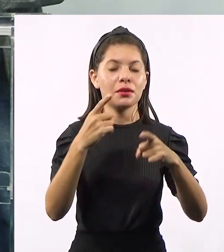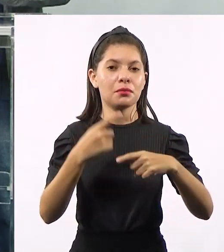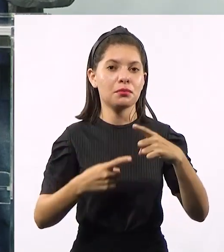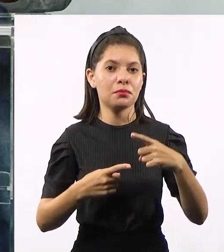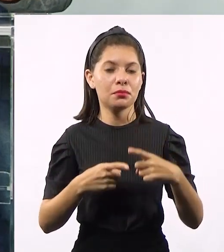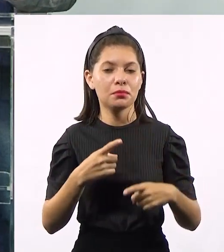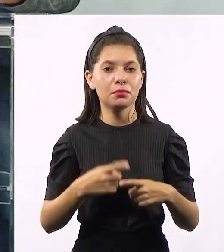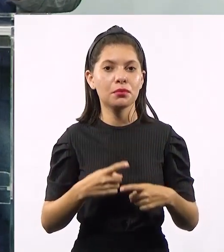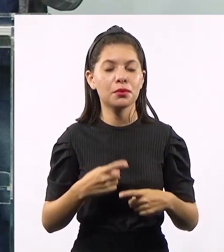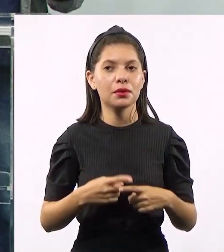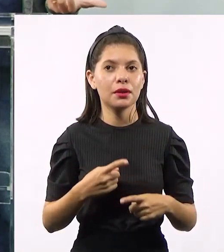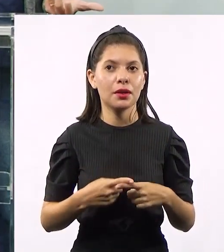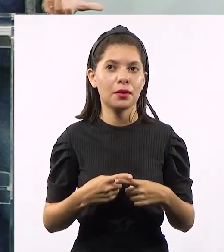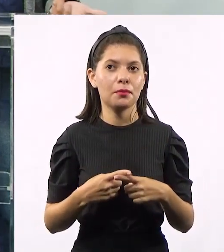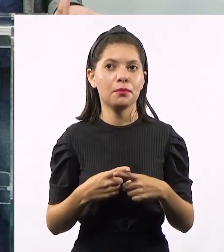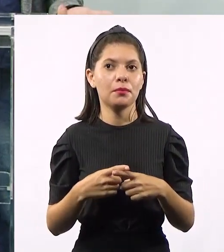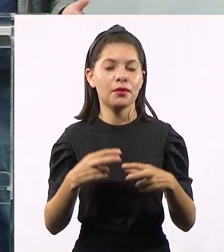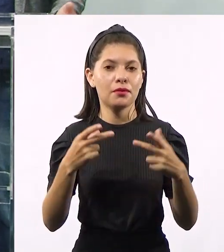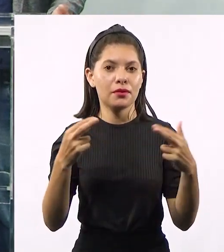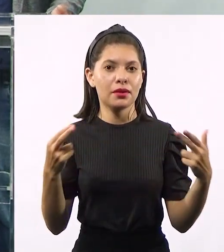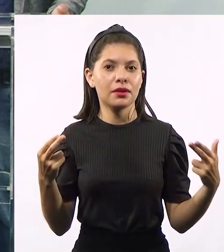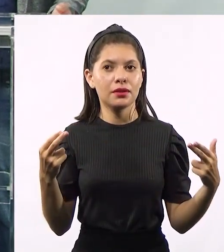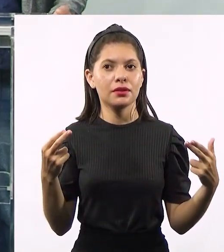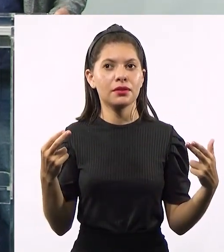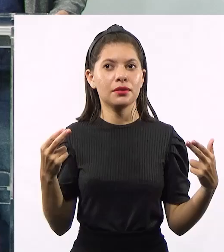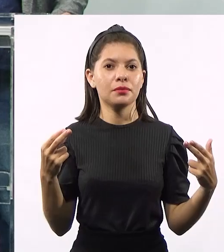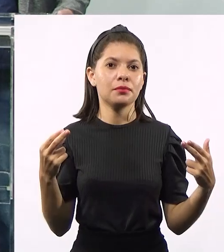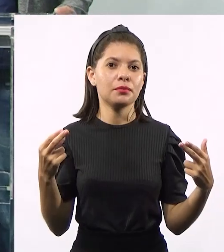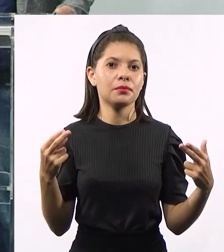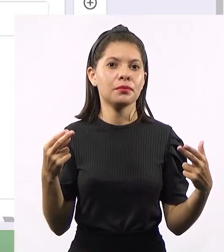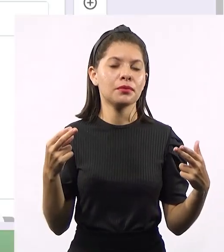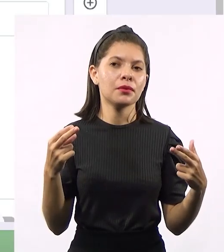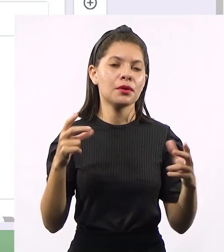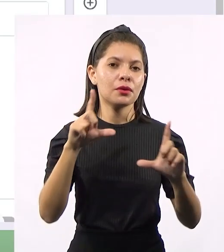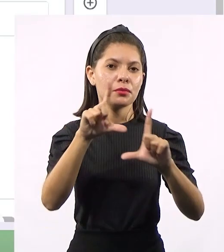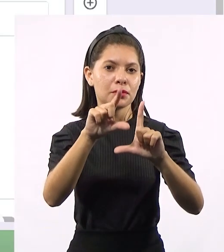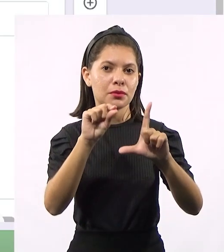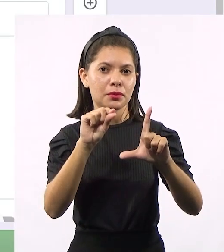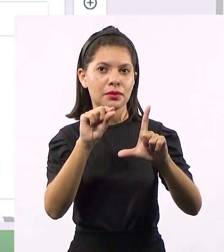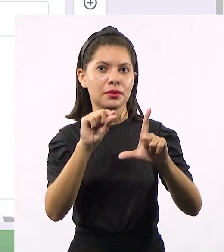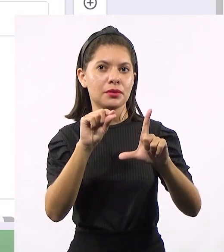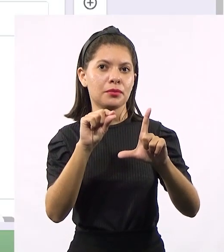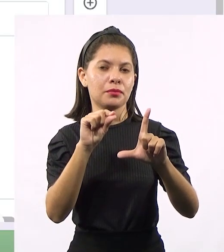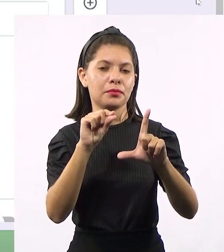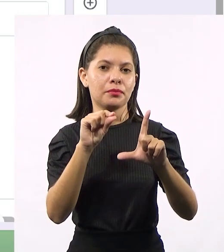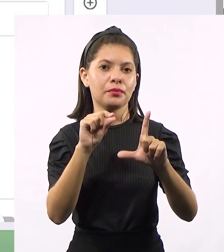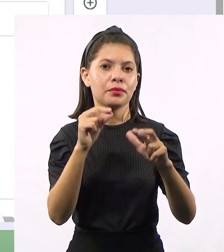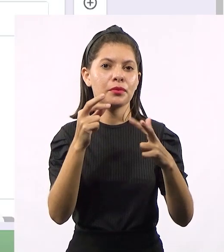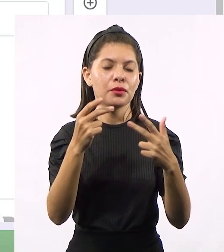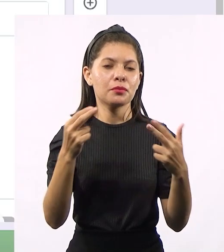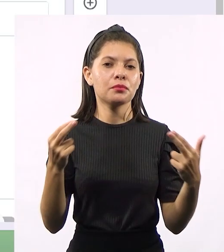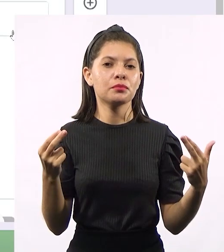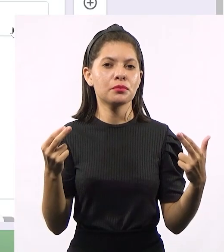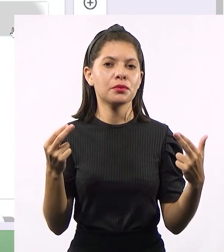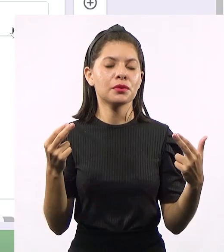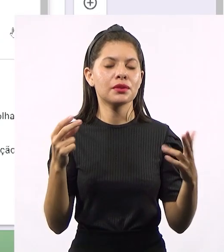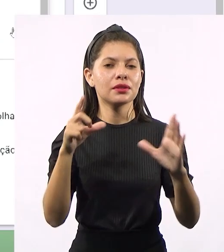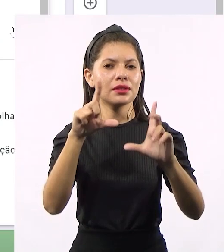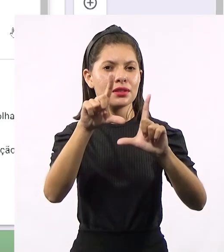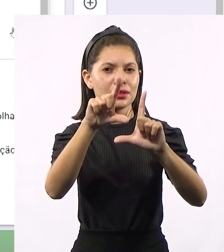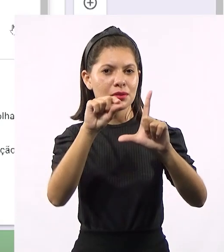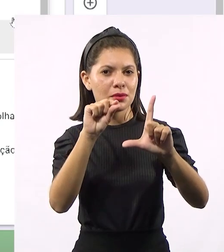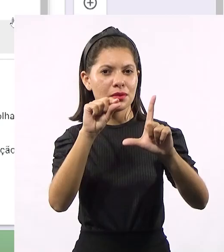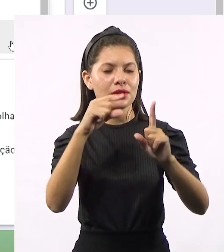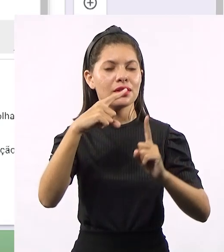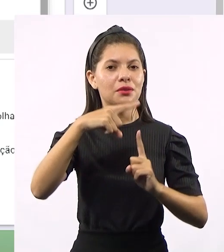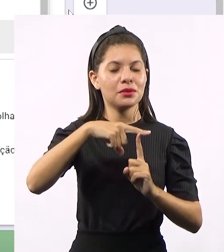opção dele inserir valores que não estavam previstos. Tá? Então, quando eu marco a opção múltipla escolha, que é um dos